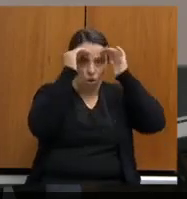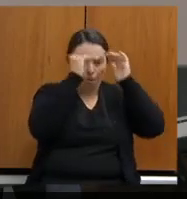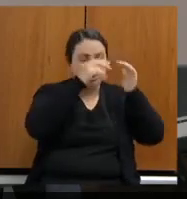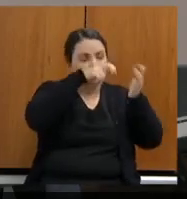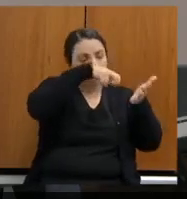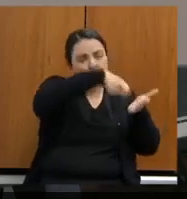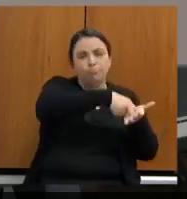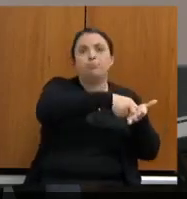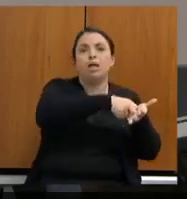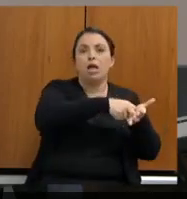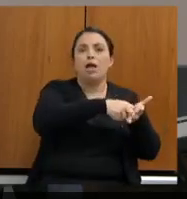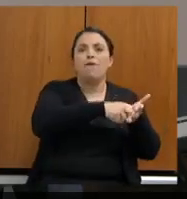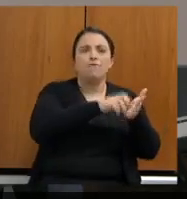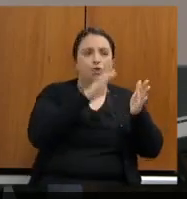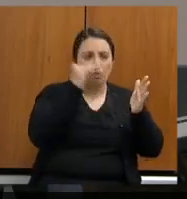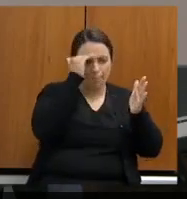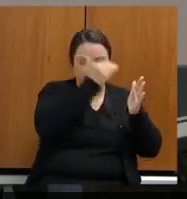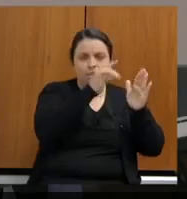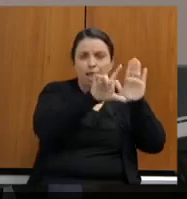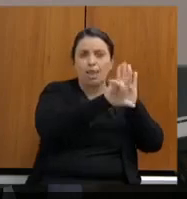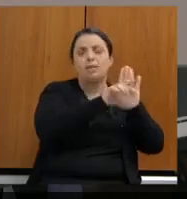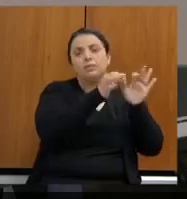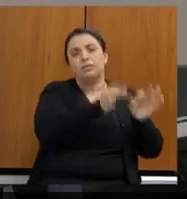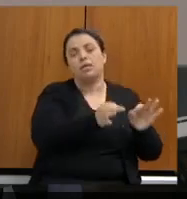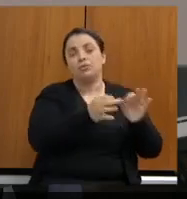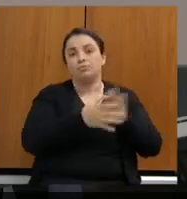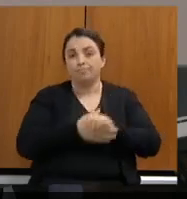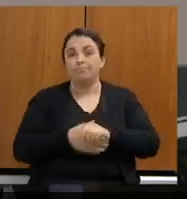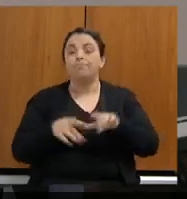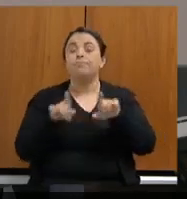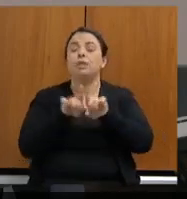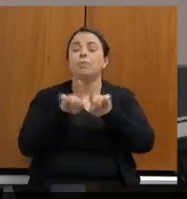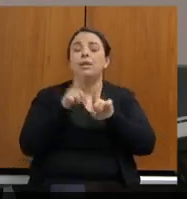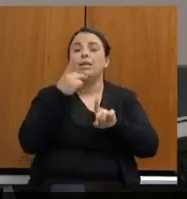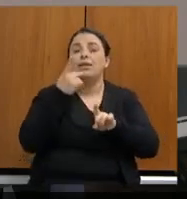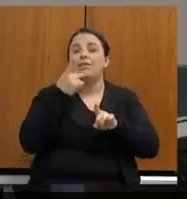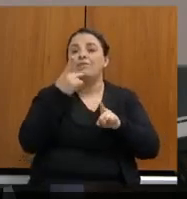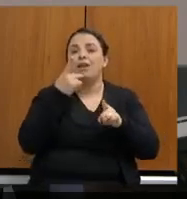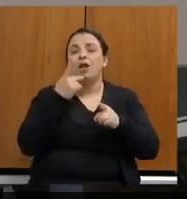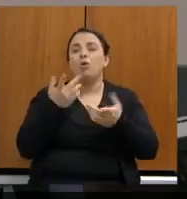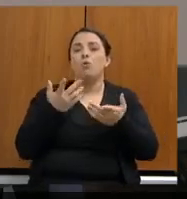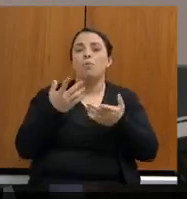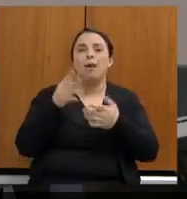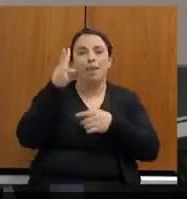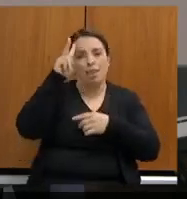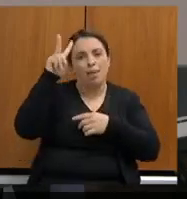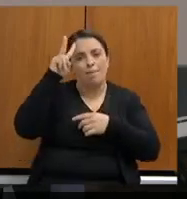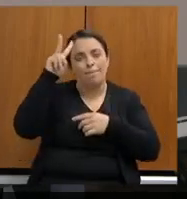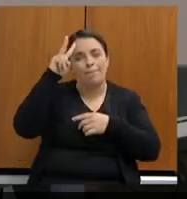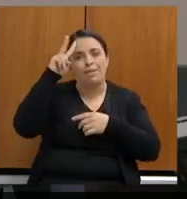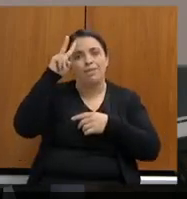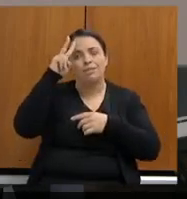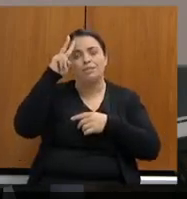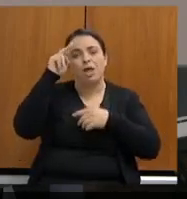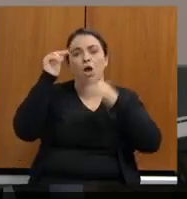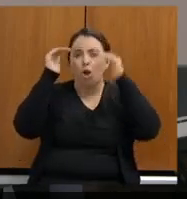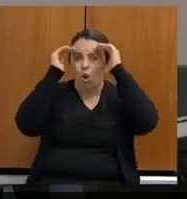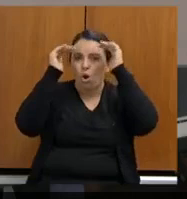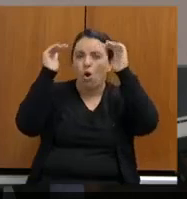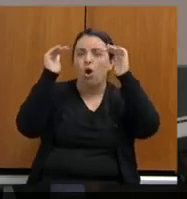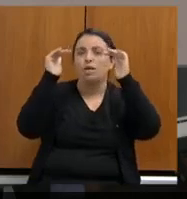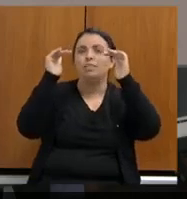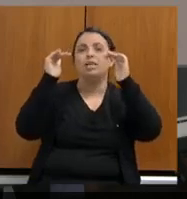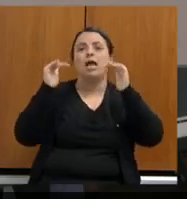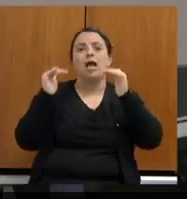chamar os colegas que que estão né pra gente fazer uma menção honrosa aos grandes e bravos policiais que